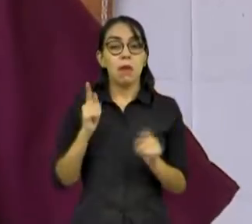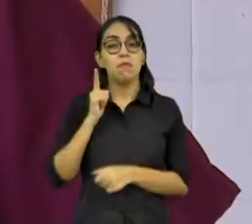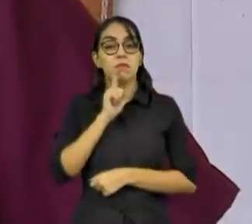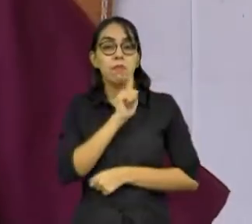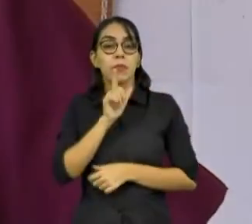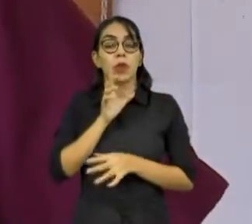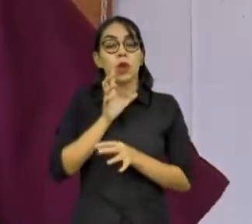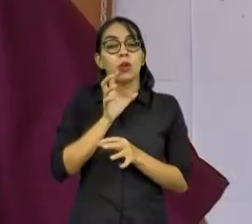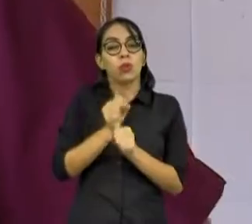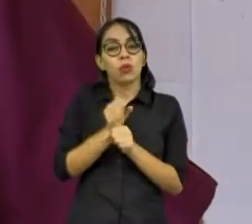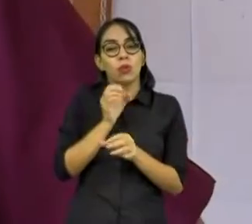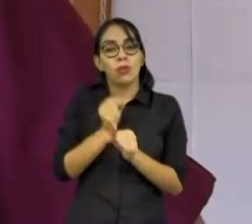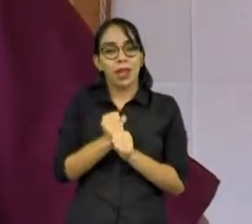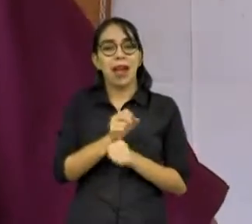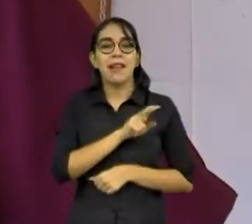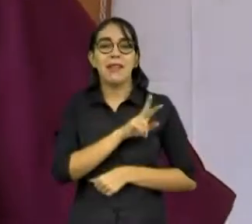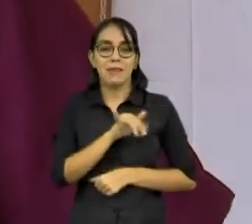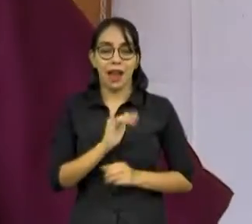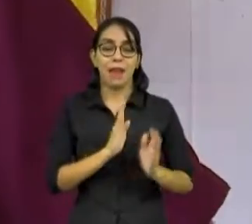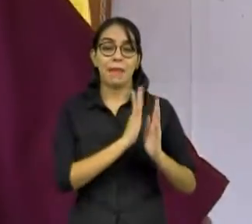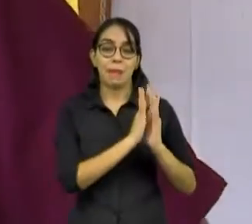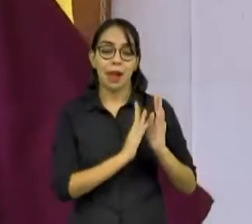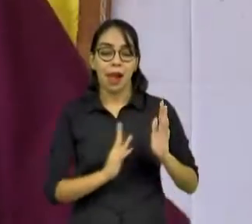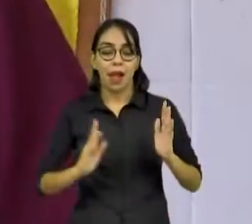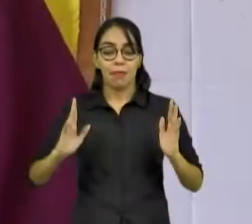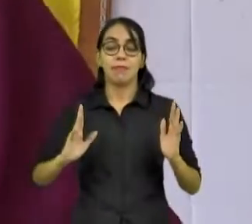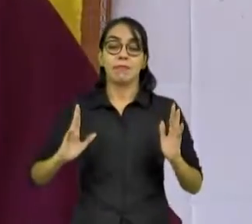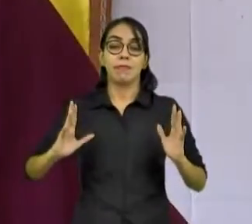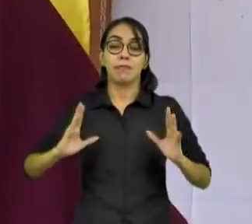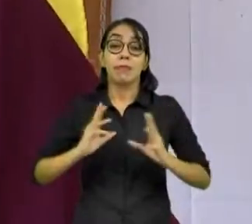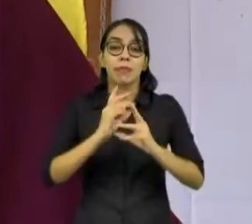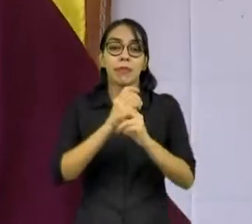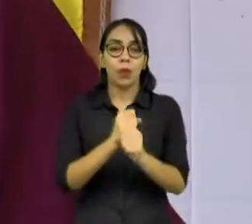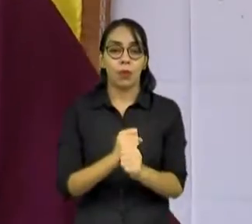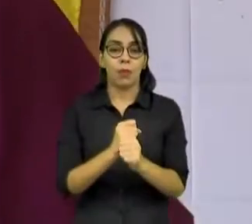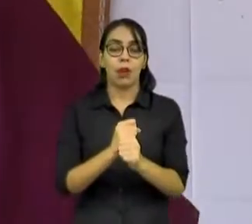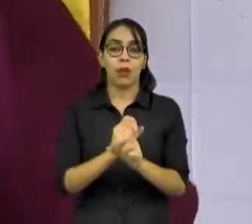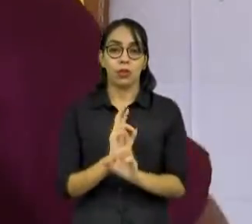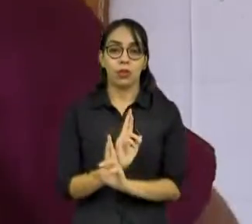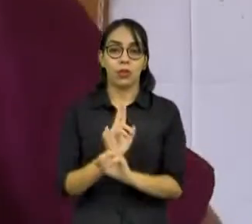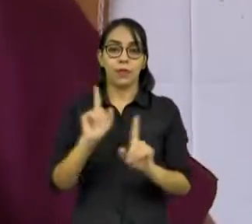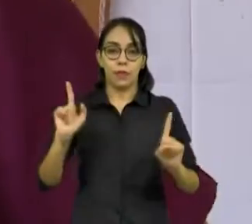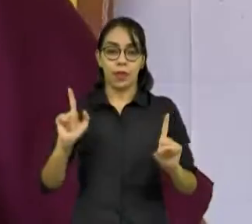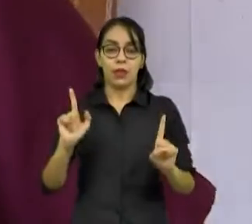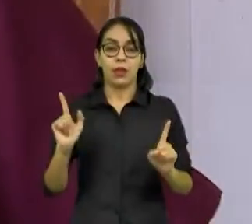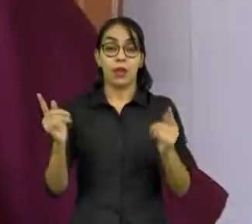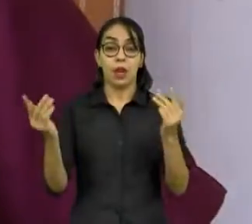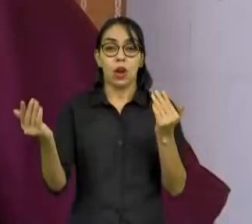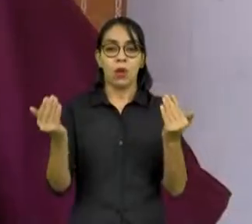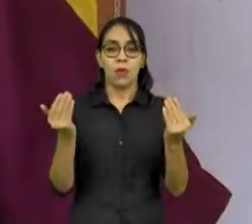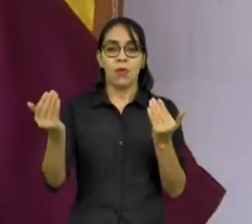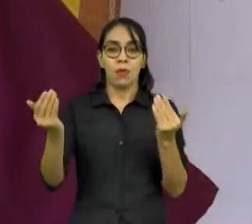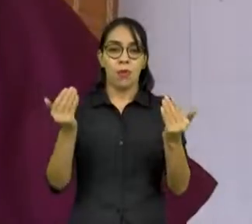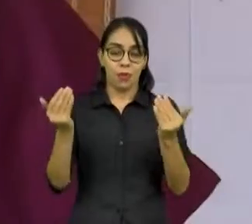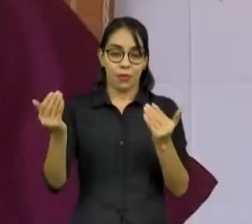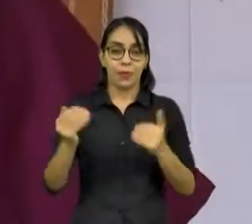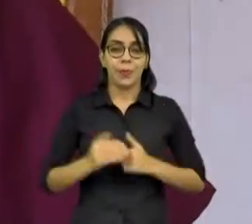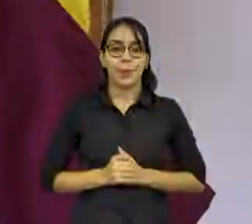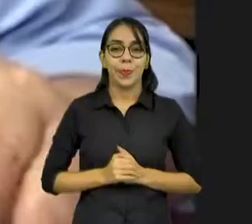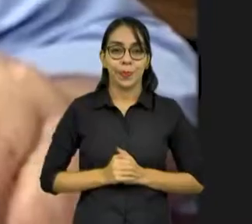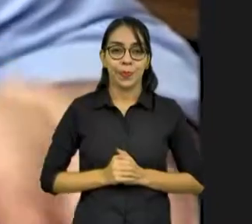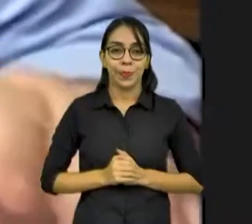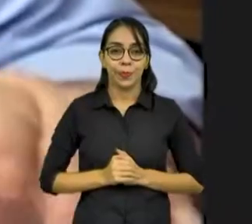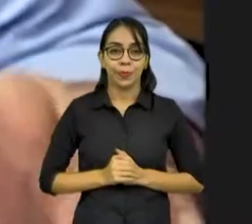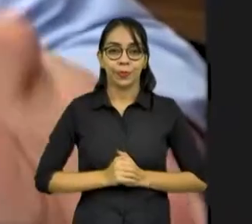do processo de arrecadação esse volume faça toda a diferença para, inclusive, desequilibrar essas injustiças nesse processo de divisão,